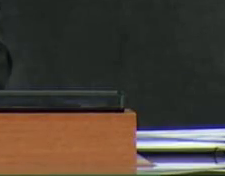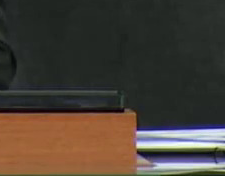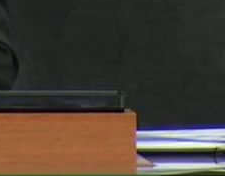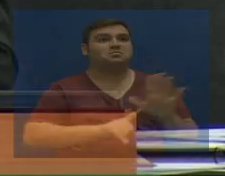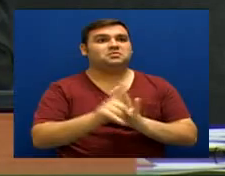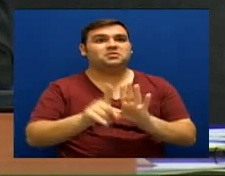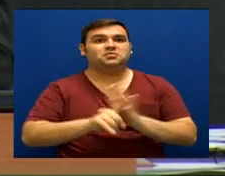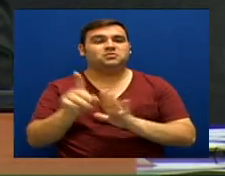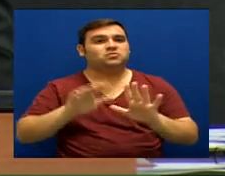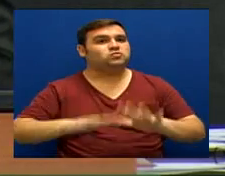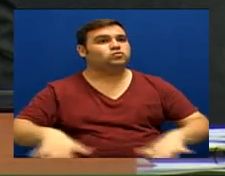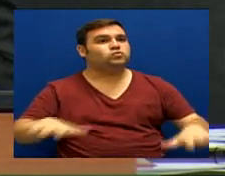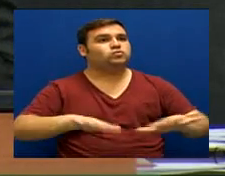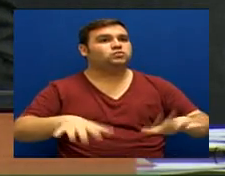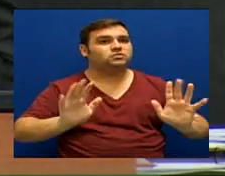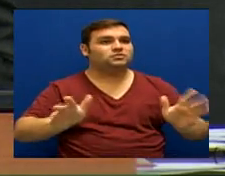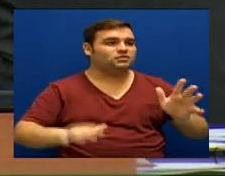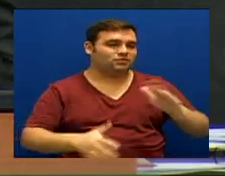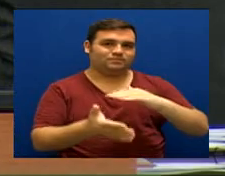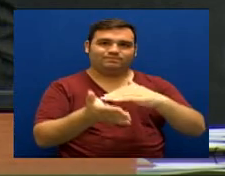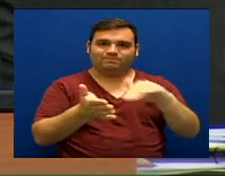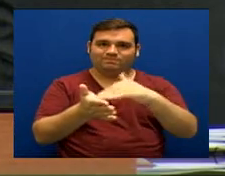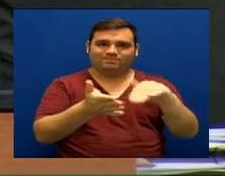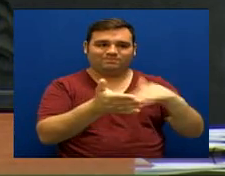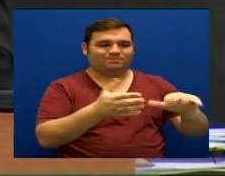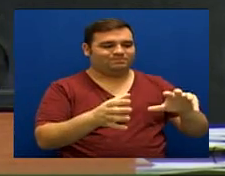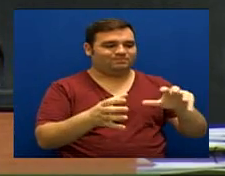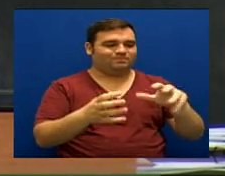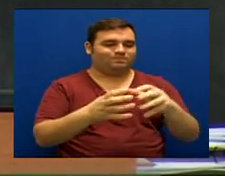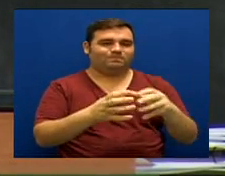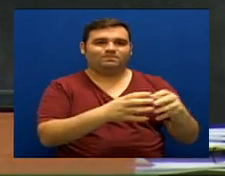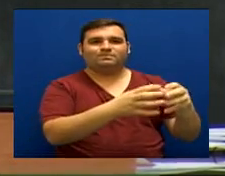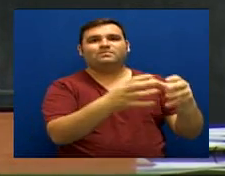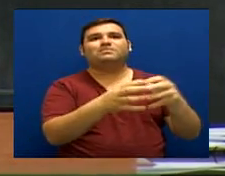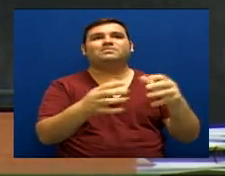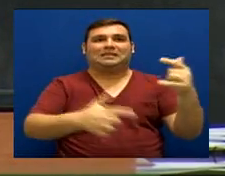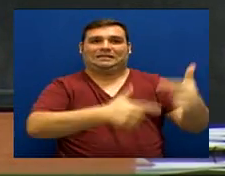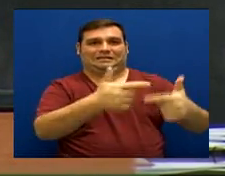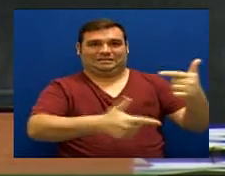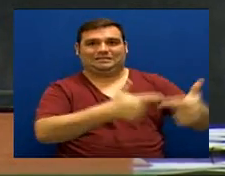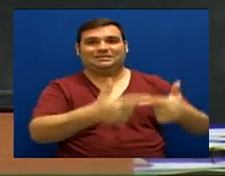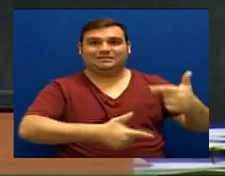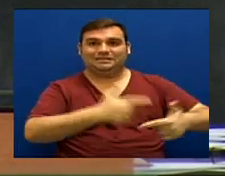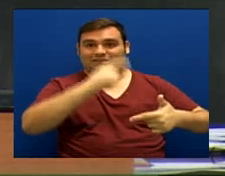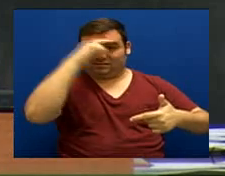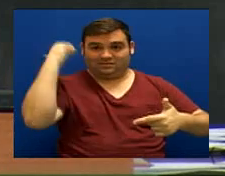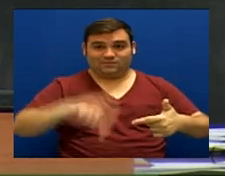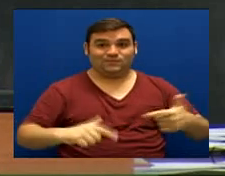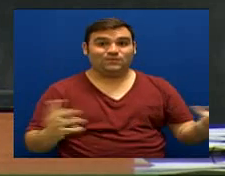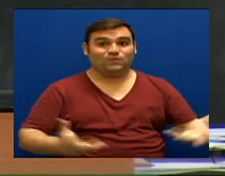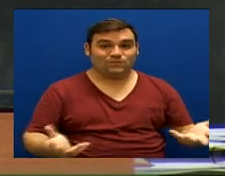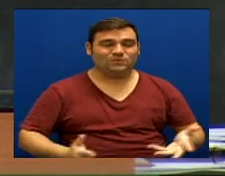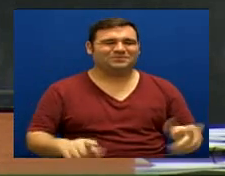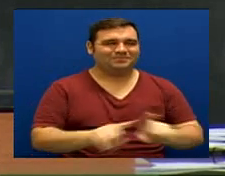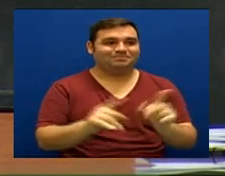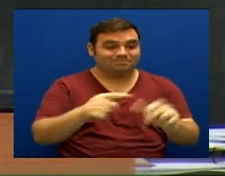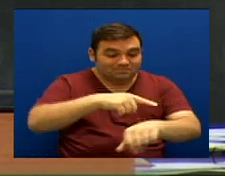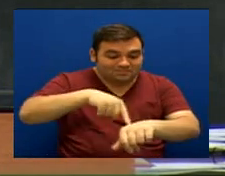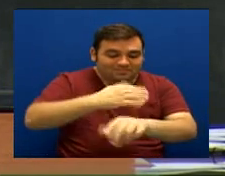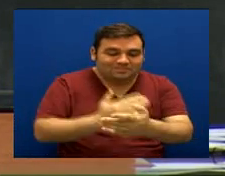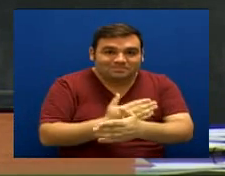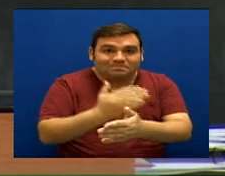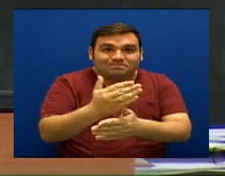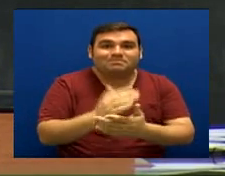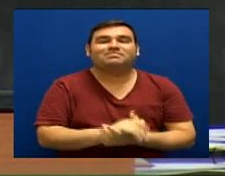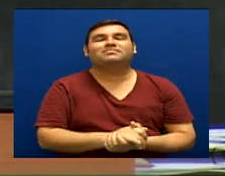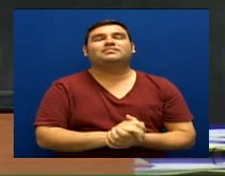as perguntas os secretários têm muito para trabalhar hoje a gente tem um pouquinho na hora da